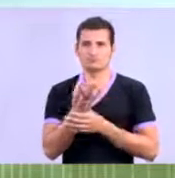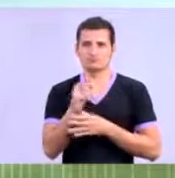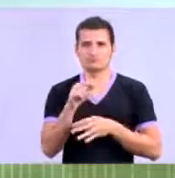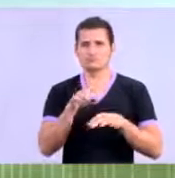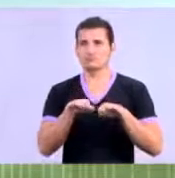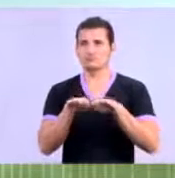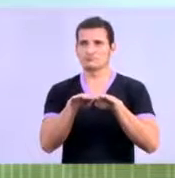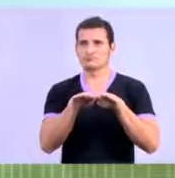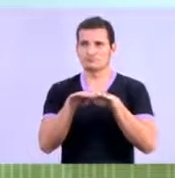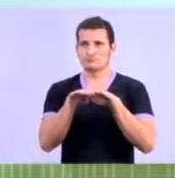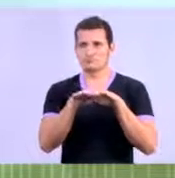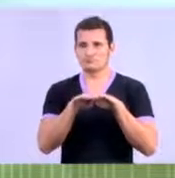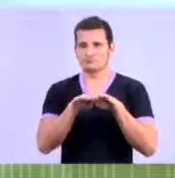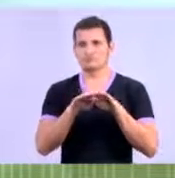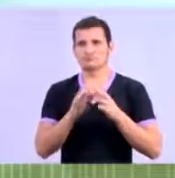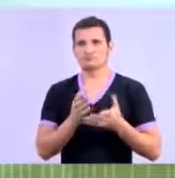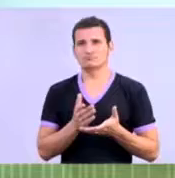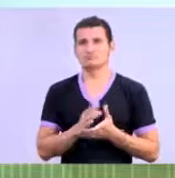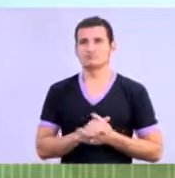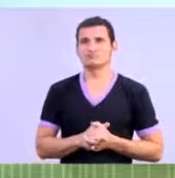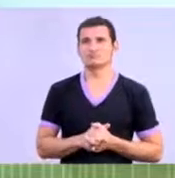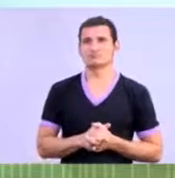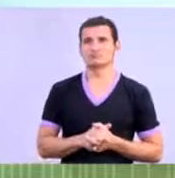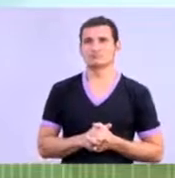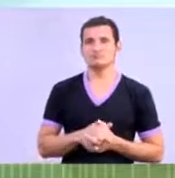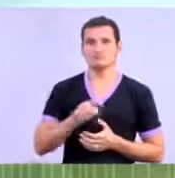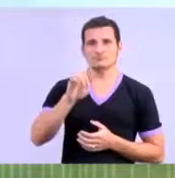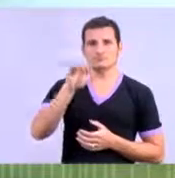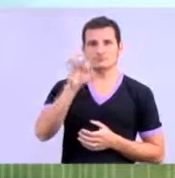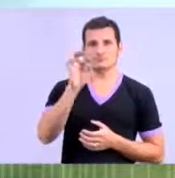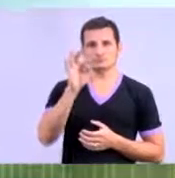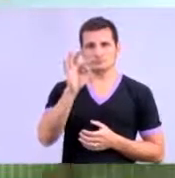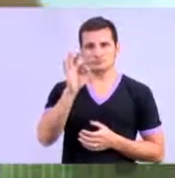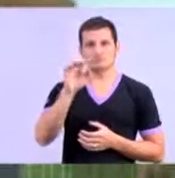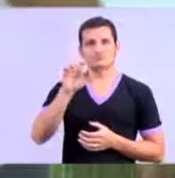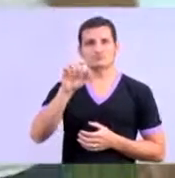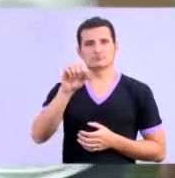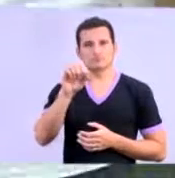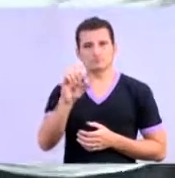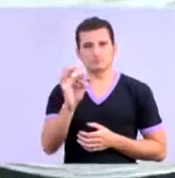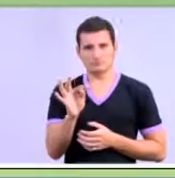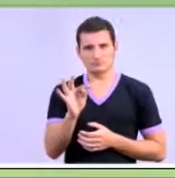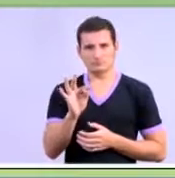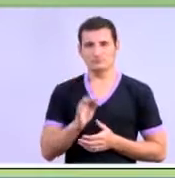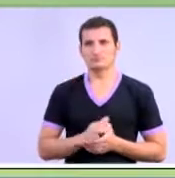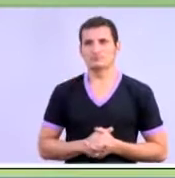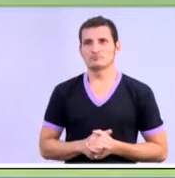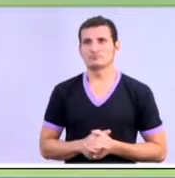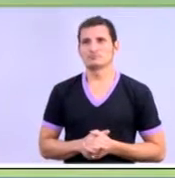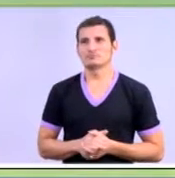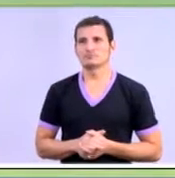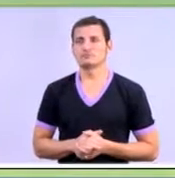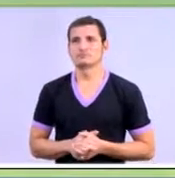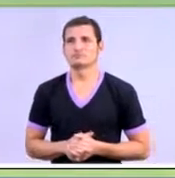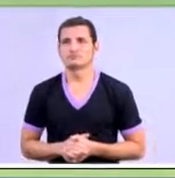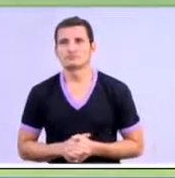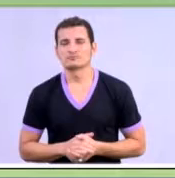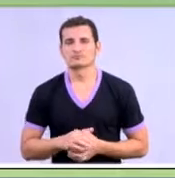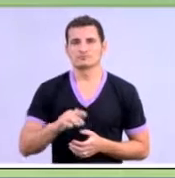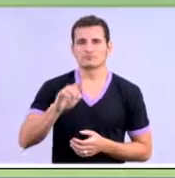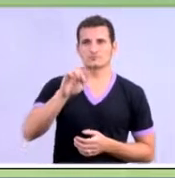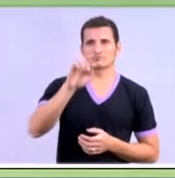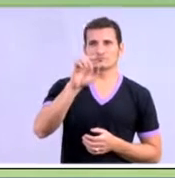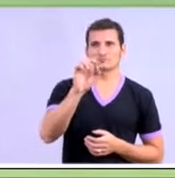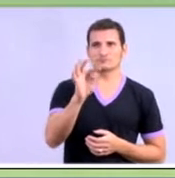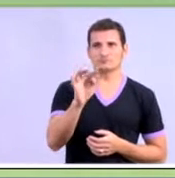padrão aí de todas as classes basicamente são os getters e setters, né? Vamos lá dar uma olhada, vamos retornar aqui. Getters e